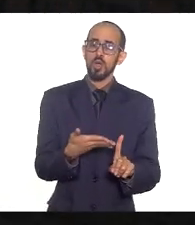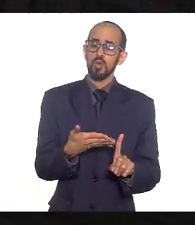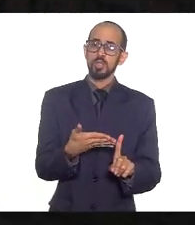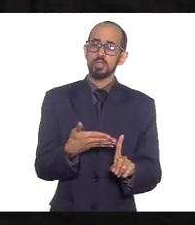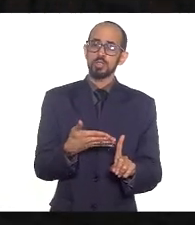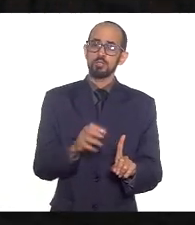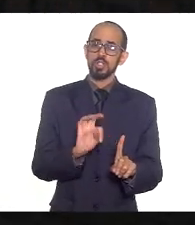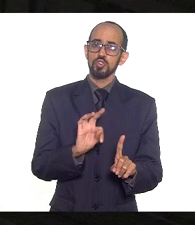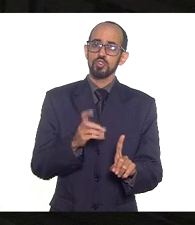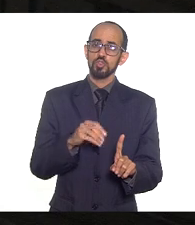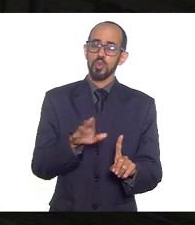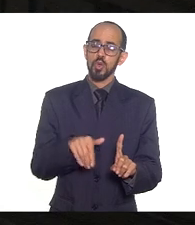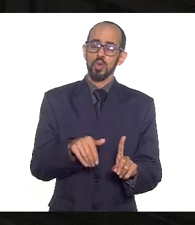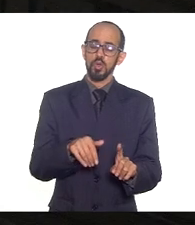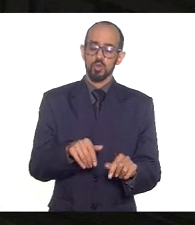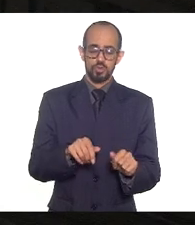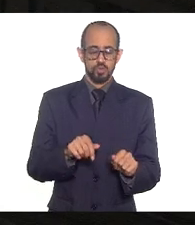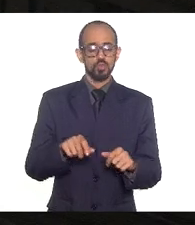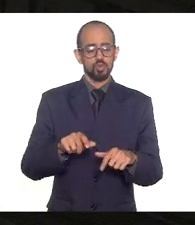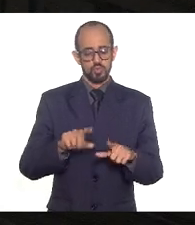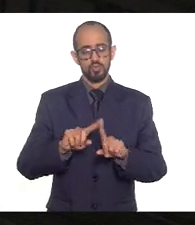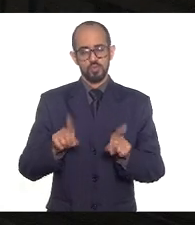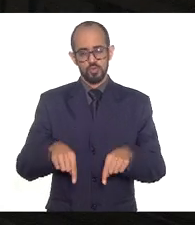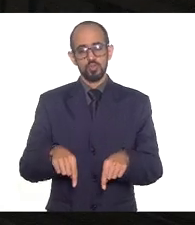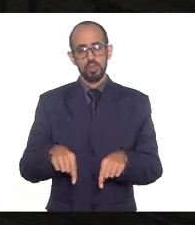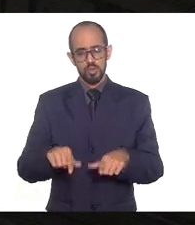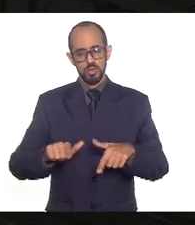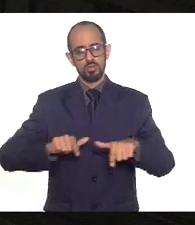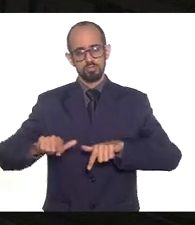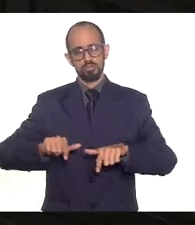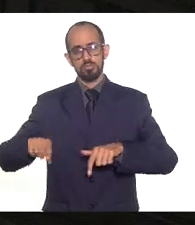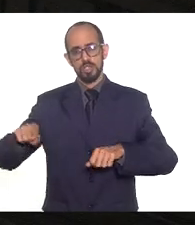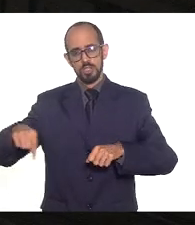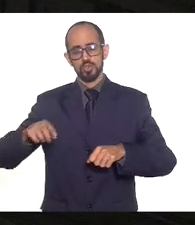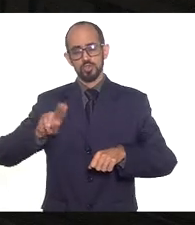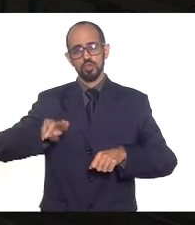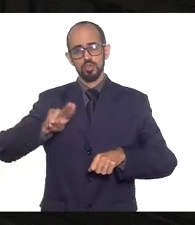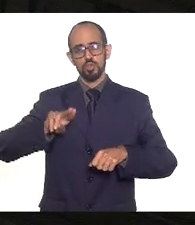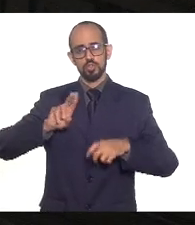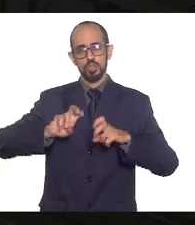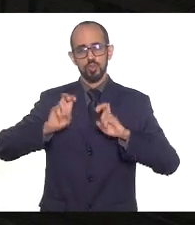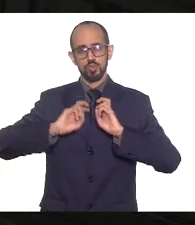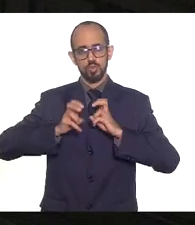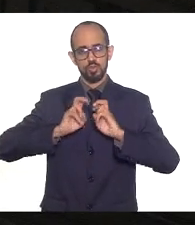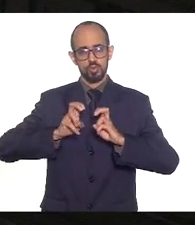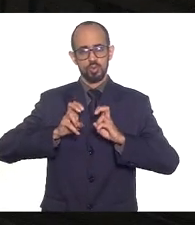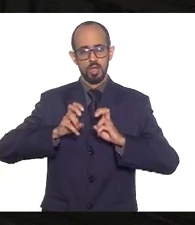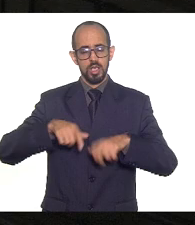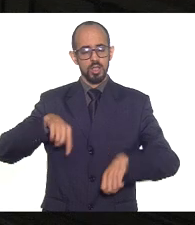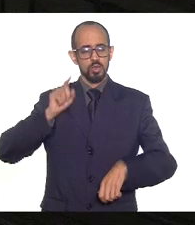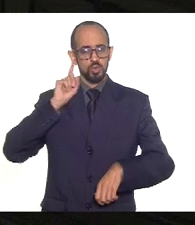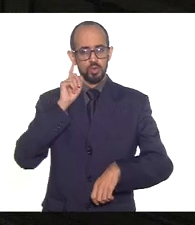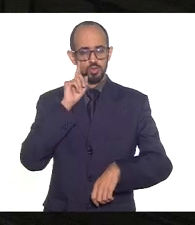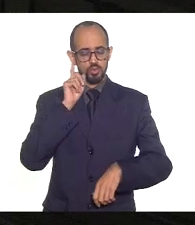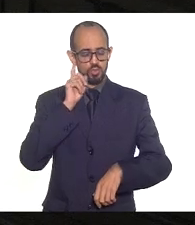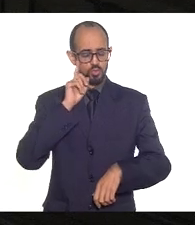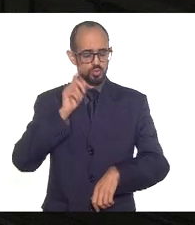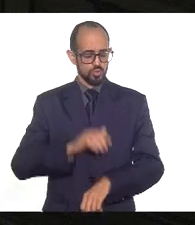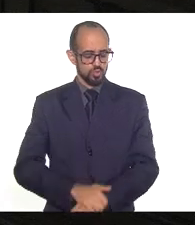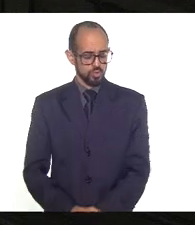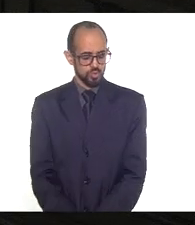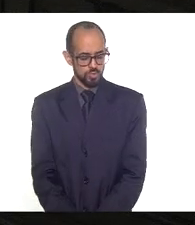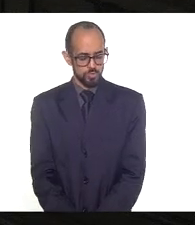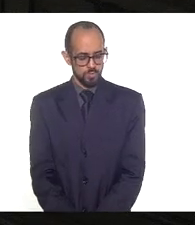da dignidade humana desses Trabalhadores os trabalhadores que dependem exclusivamente do transporte